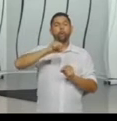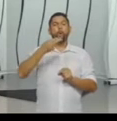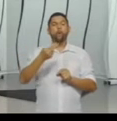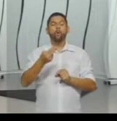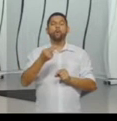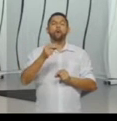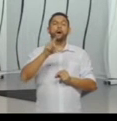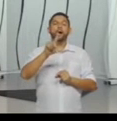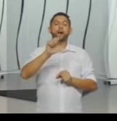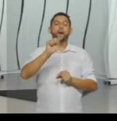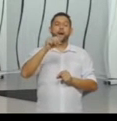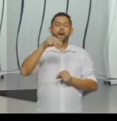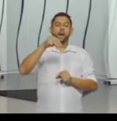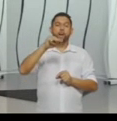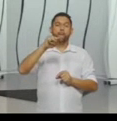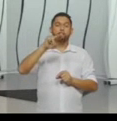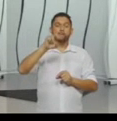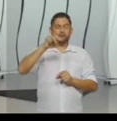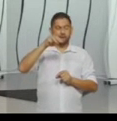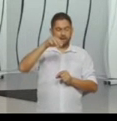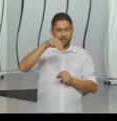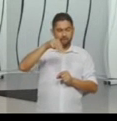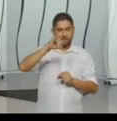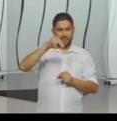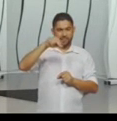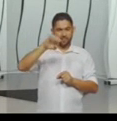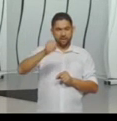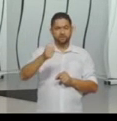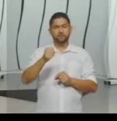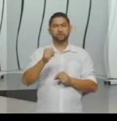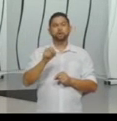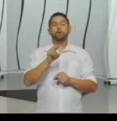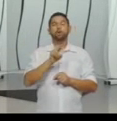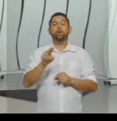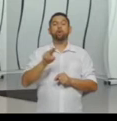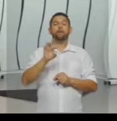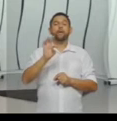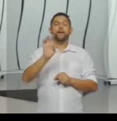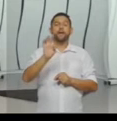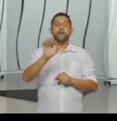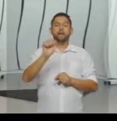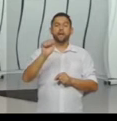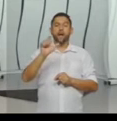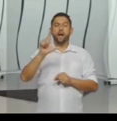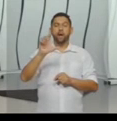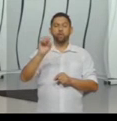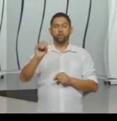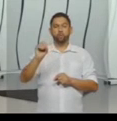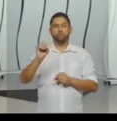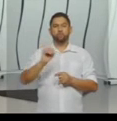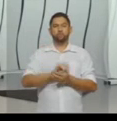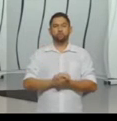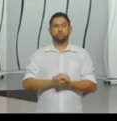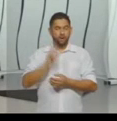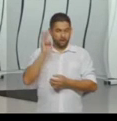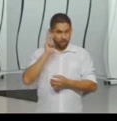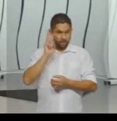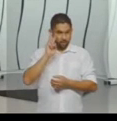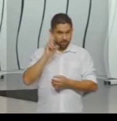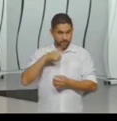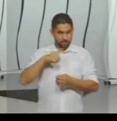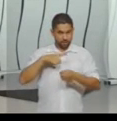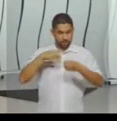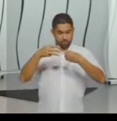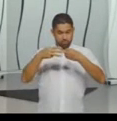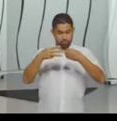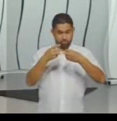E esses filamentos ou lâminas, nós chamamos isso de talo. Então nós temos unicelulares, certo? Que vivem em